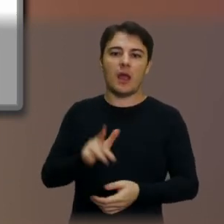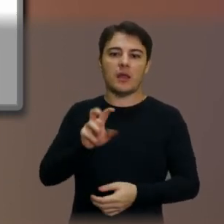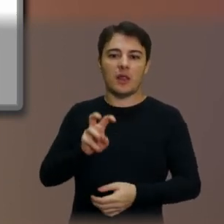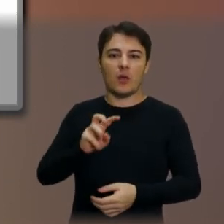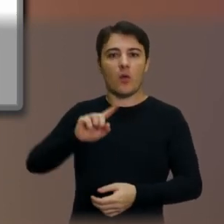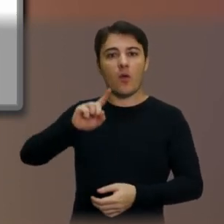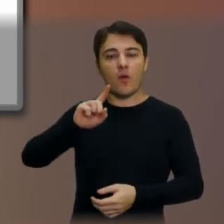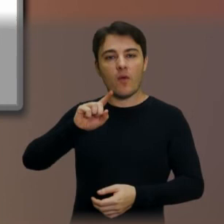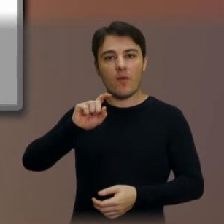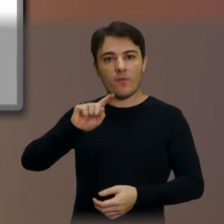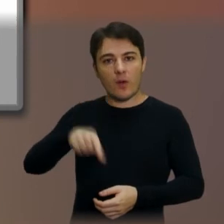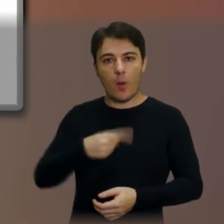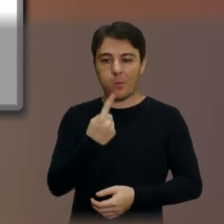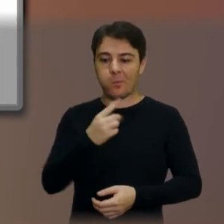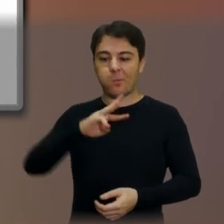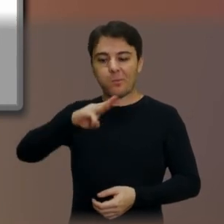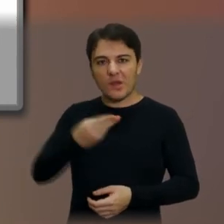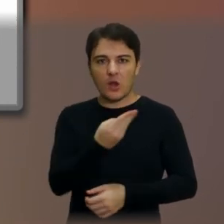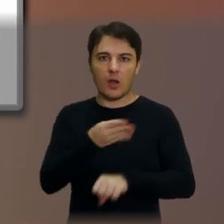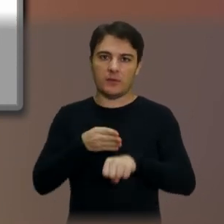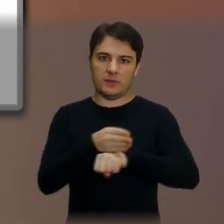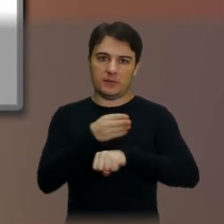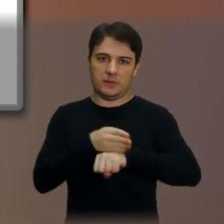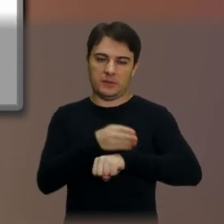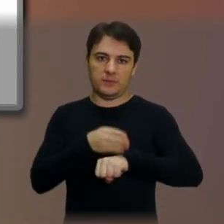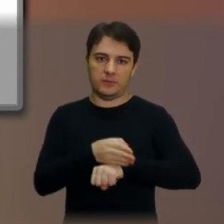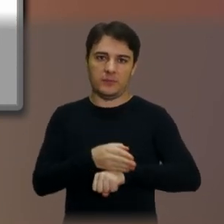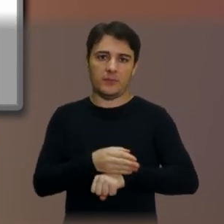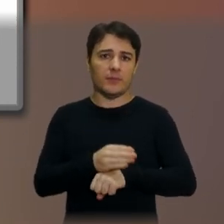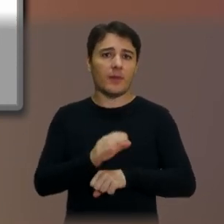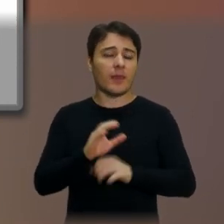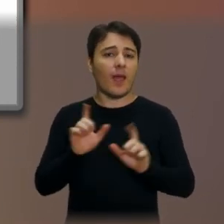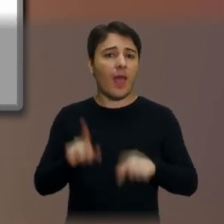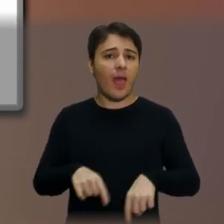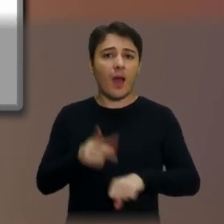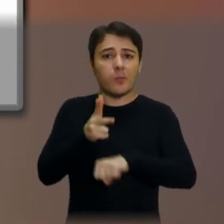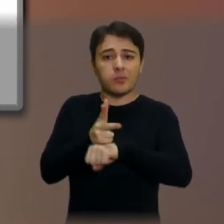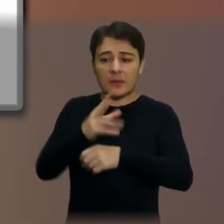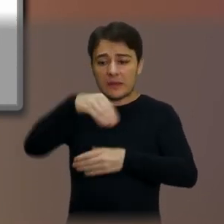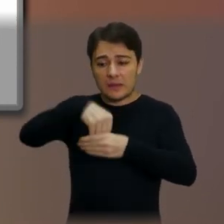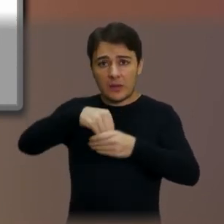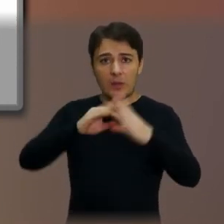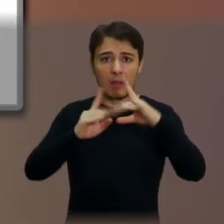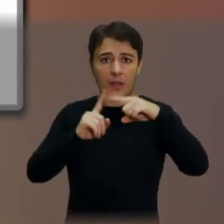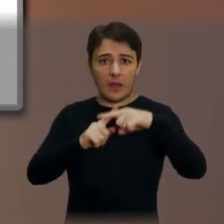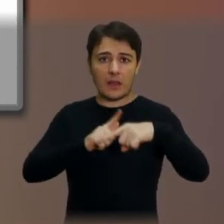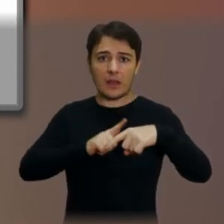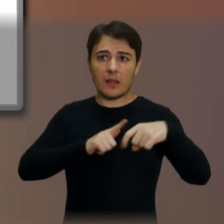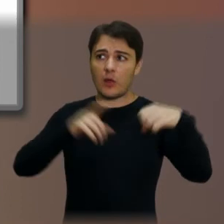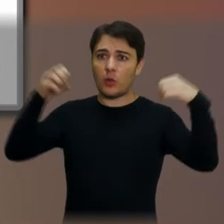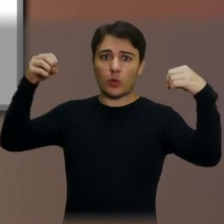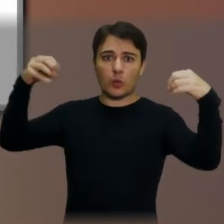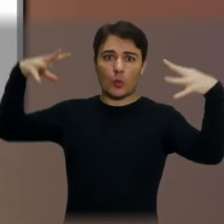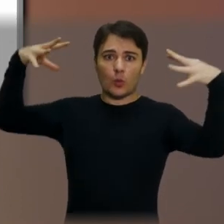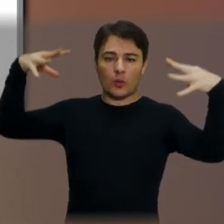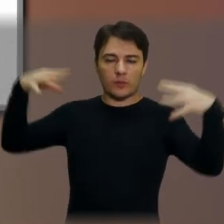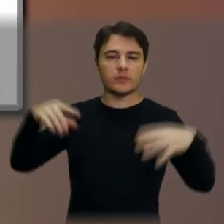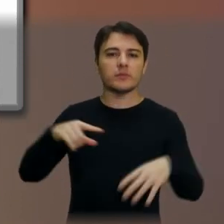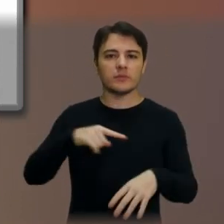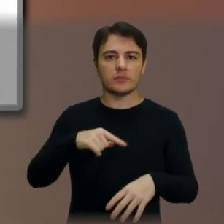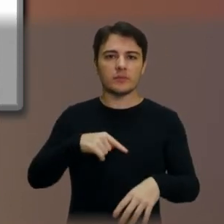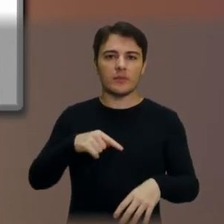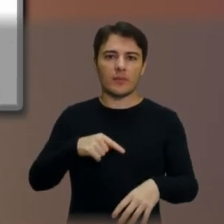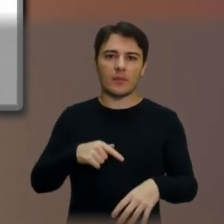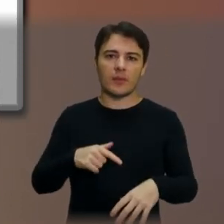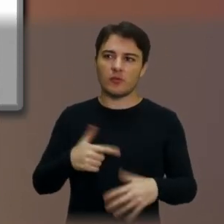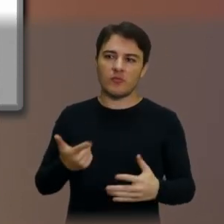5,1 milhões de acessos e assim é um clipe simples mas gravado dentro da igreja com luzes e a gente colocou